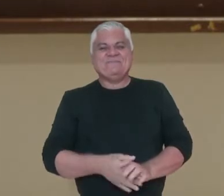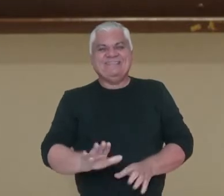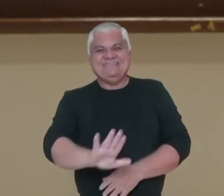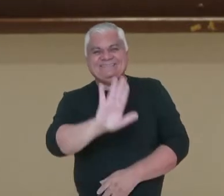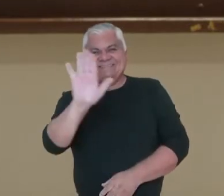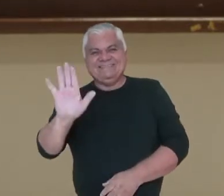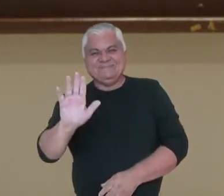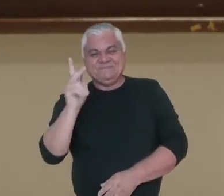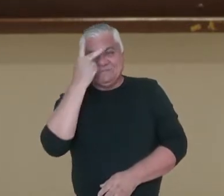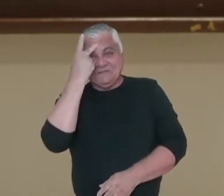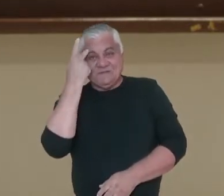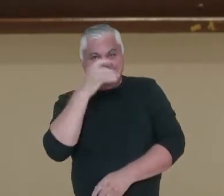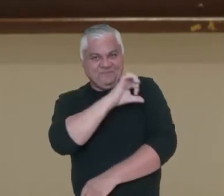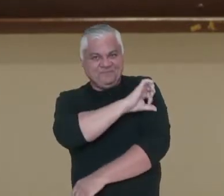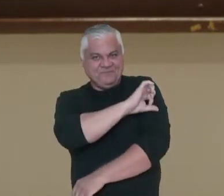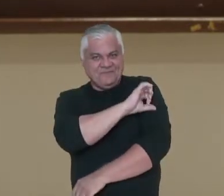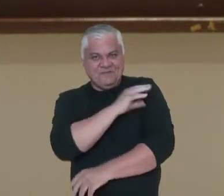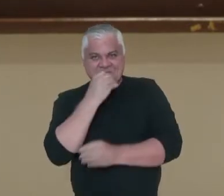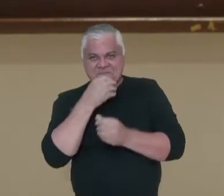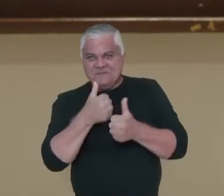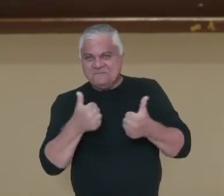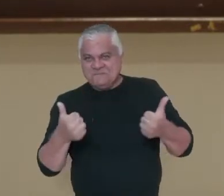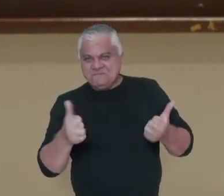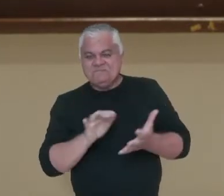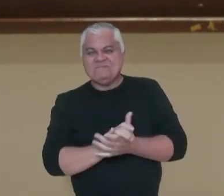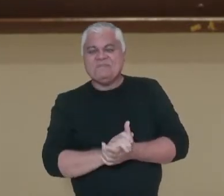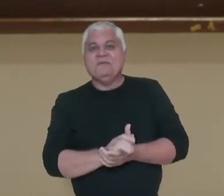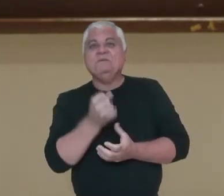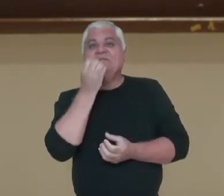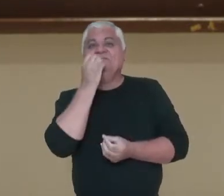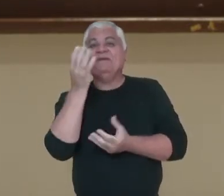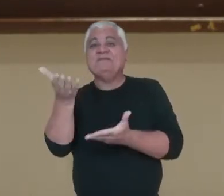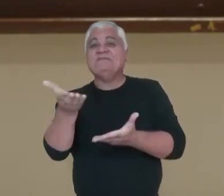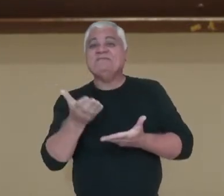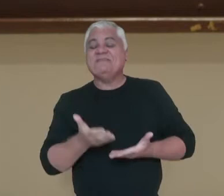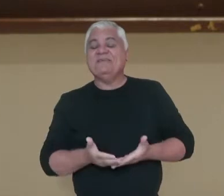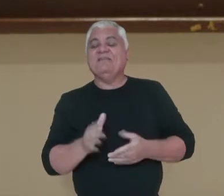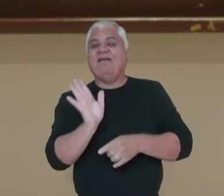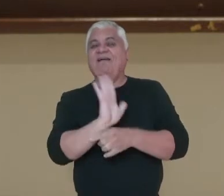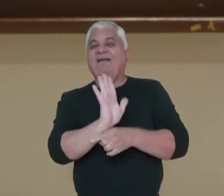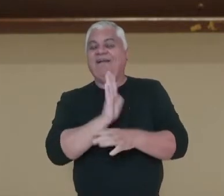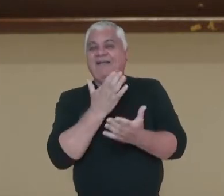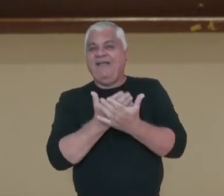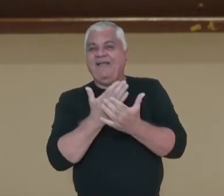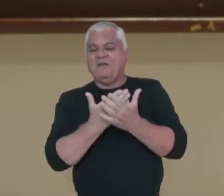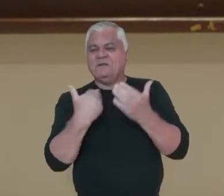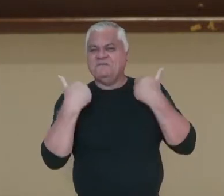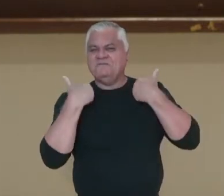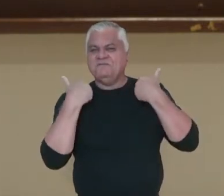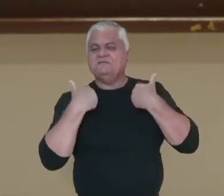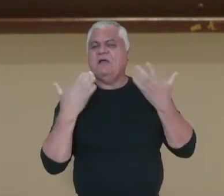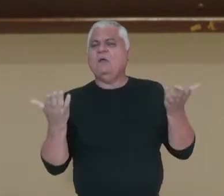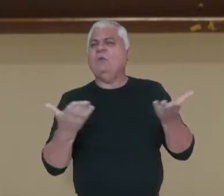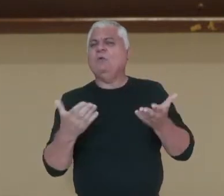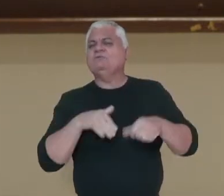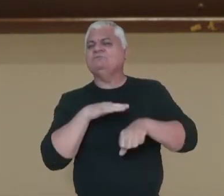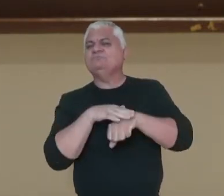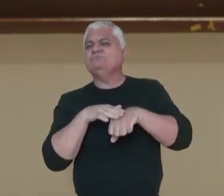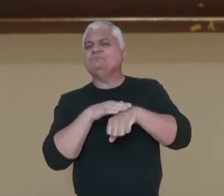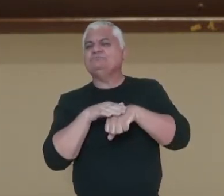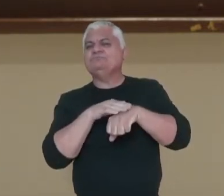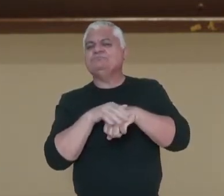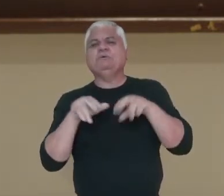Olá pessoal do 9º ano, tudo bem com vocês? Bem-vindos à nossa videoaula de Educação Física. Hoje nós vamos conversar um